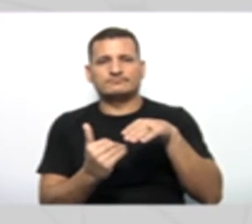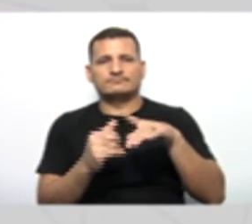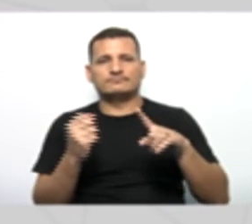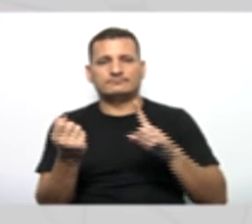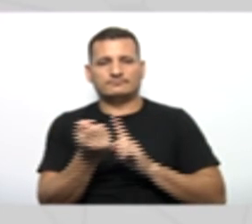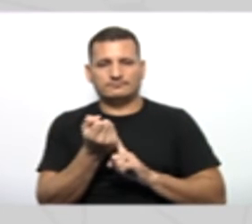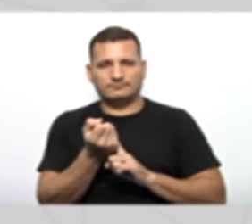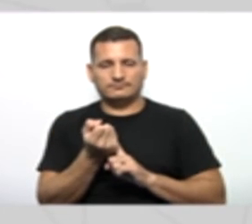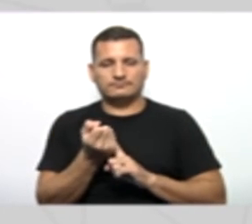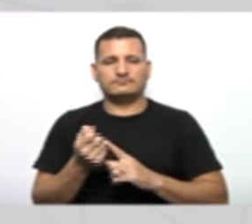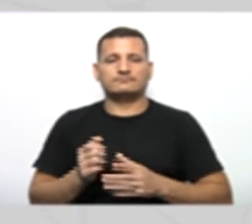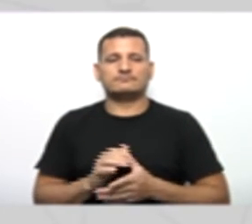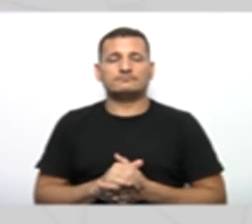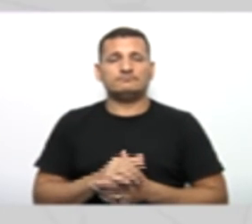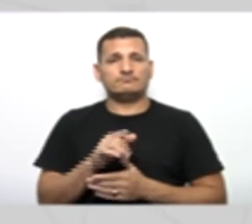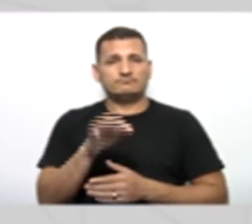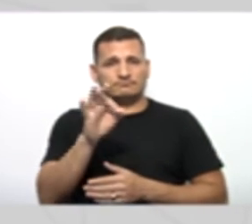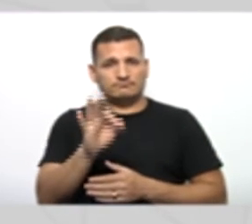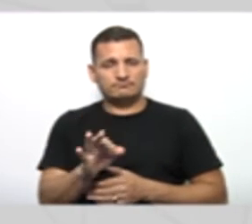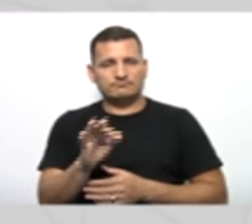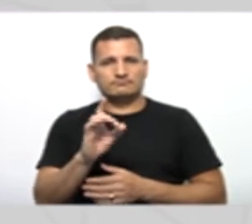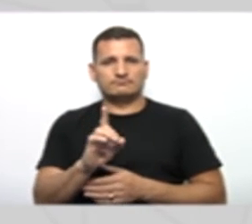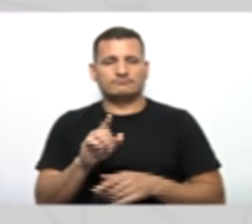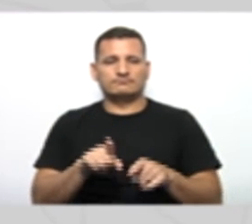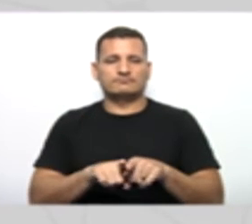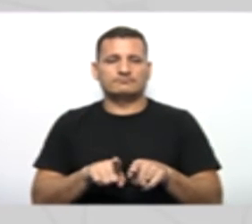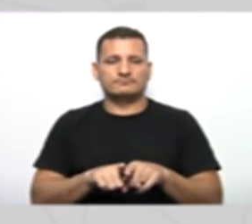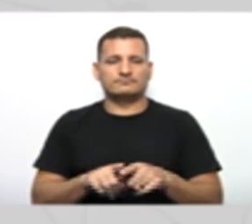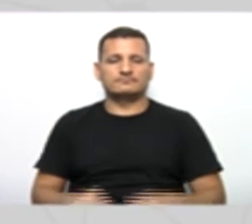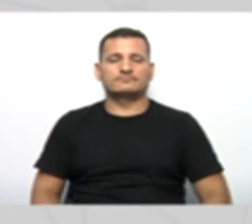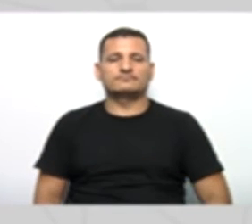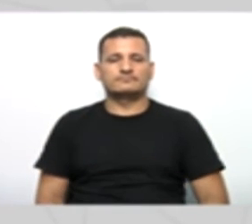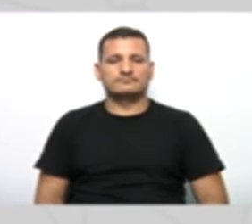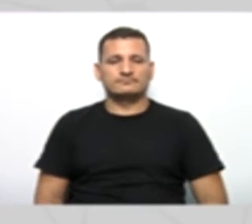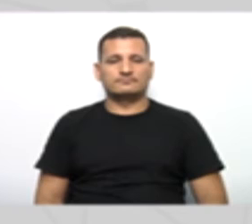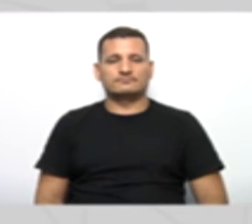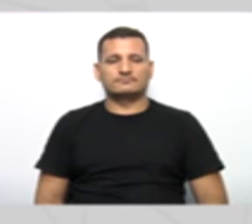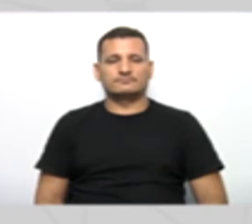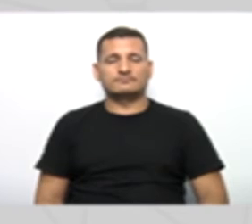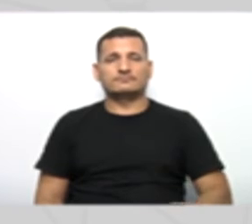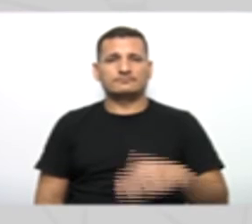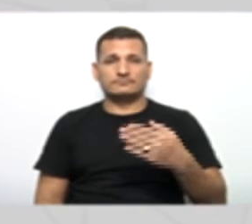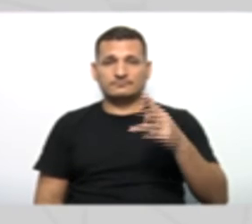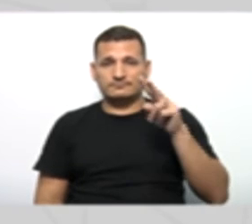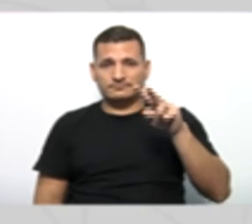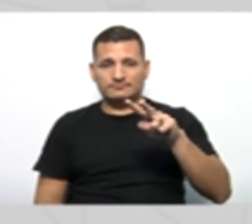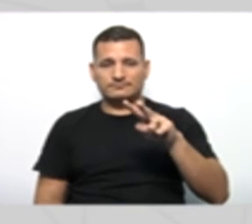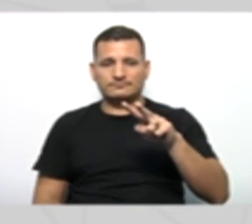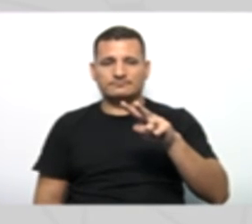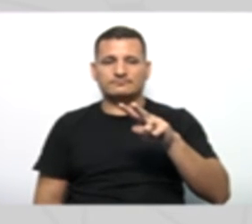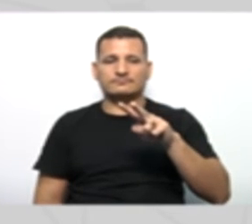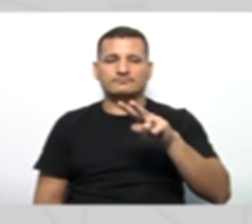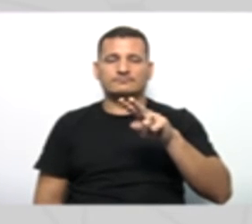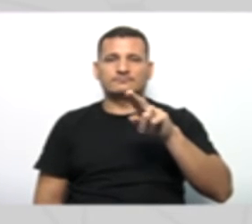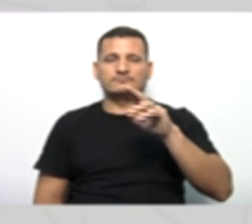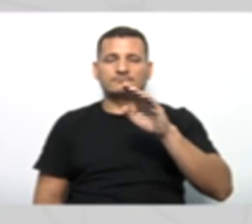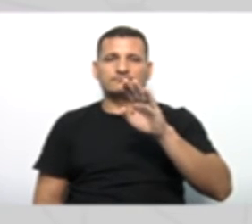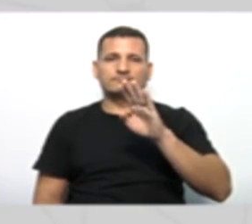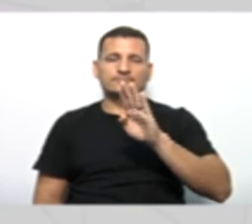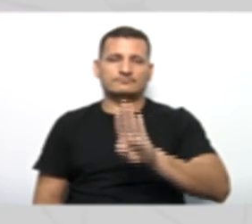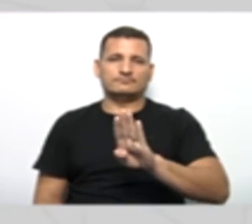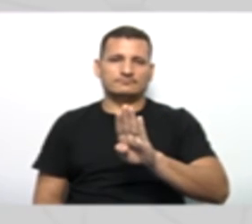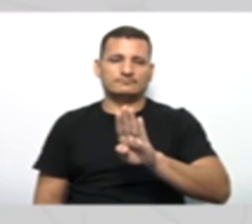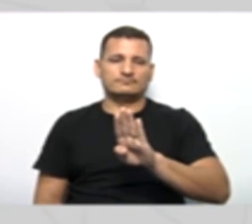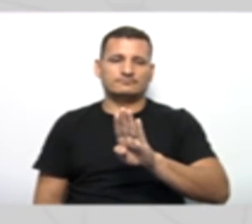está correta. E aí, nós vimos que, com a alternativa C e D correta, ou